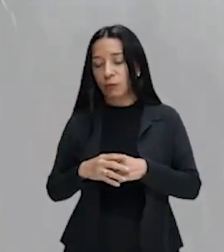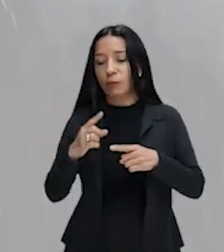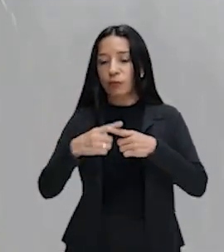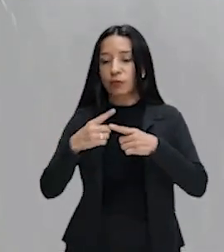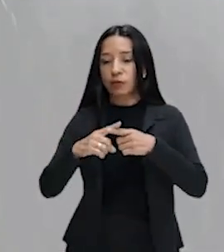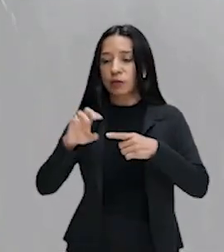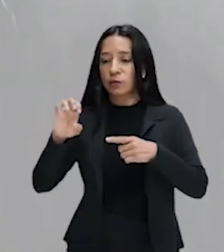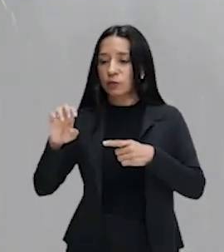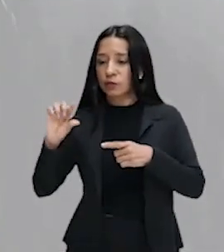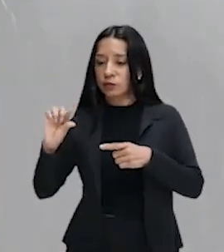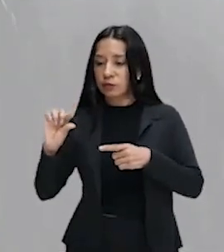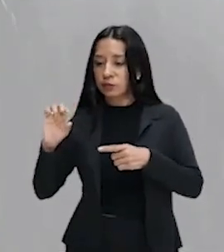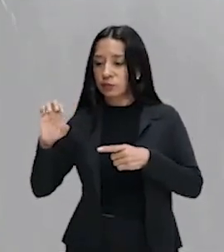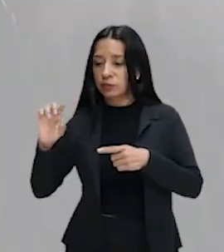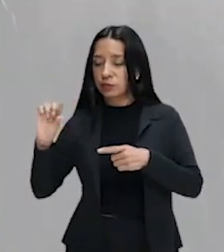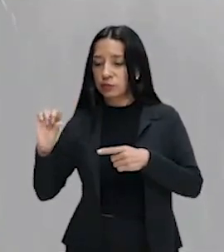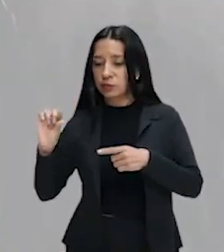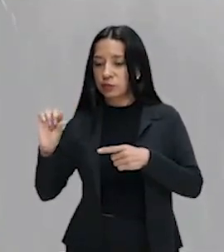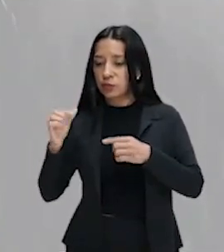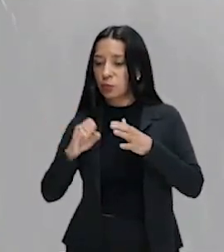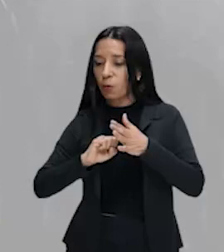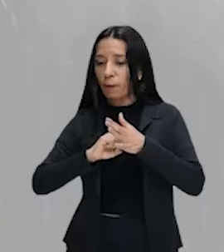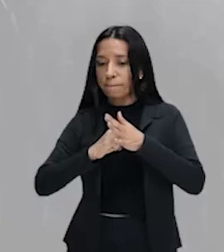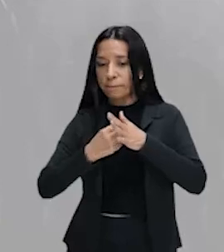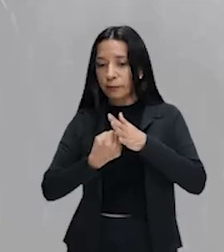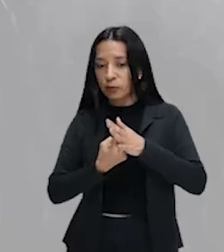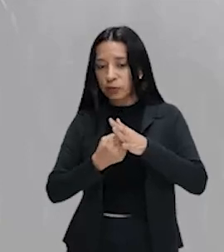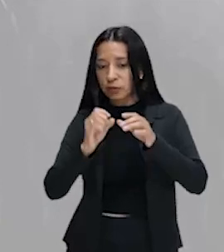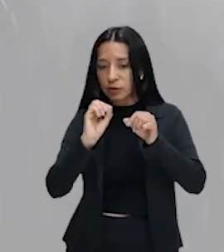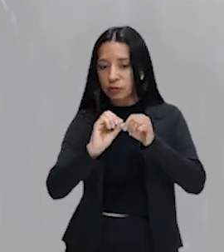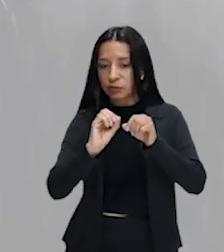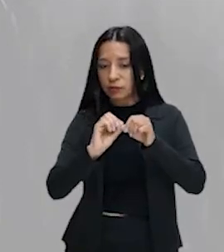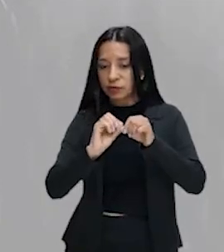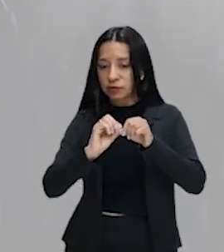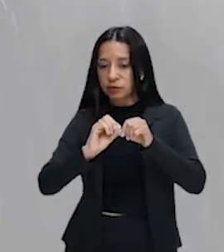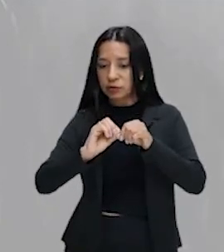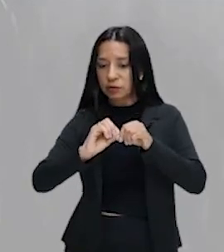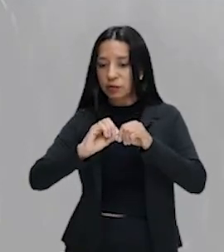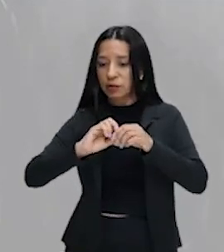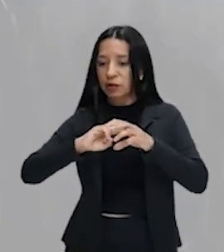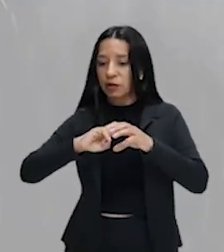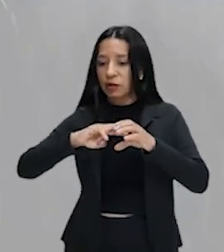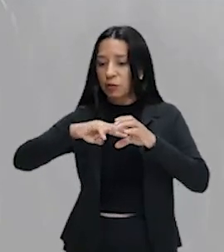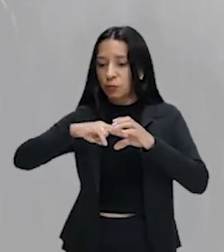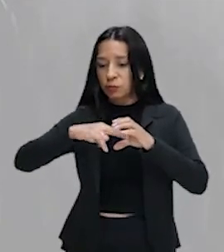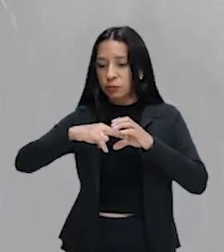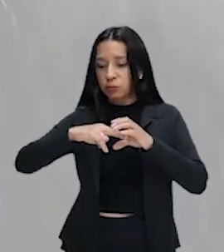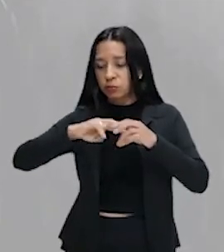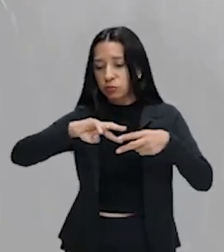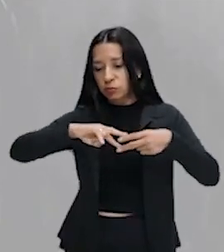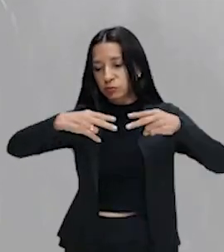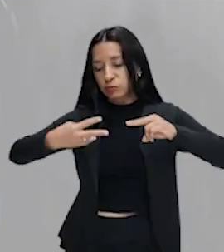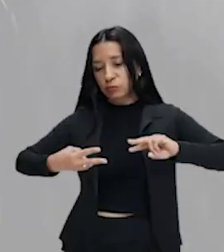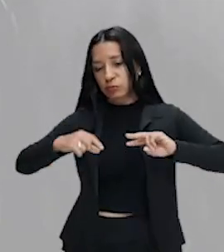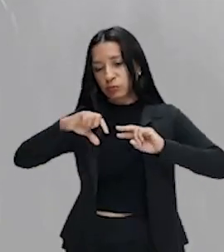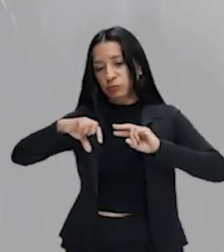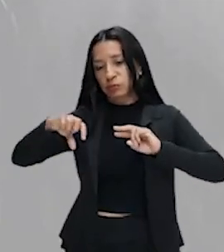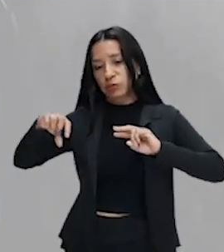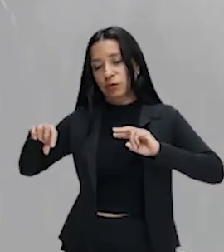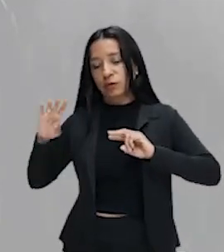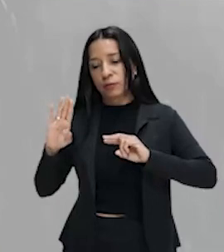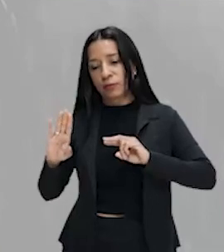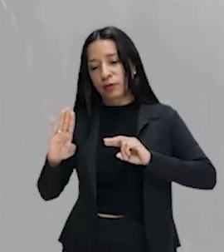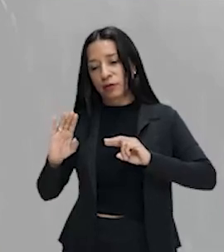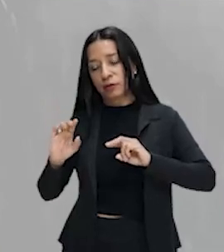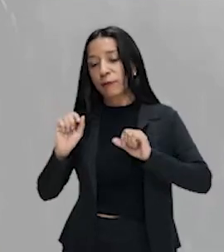ele está impedindo a ação do gene B, que pode ser Bzão ou Bzinho. Isso